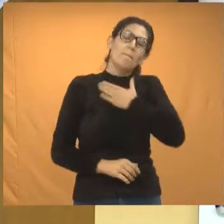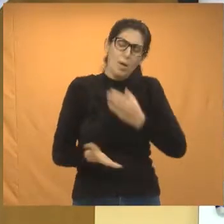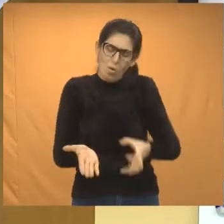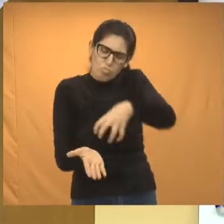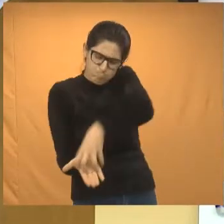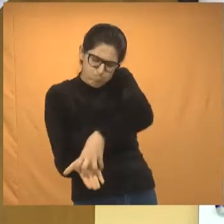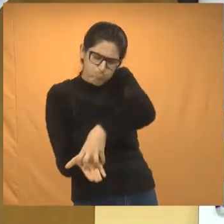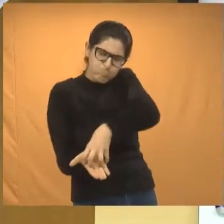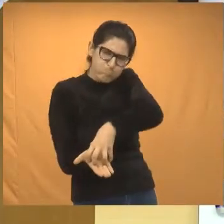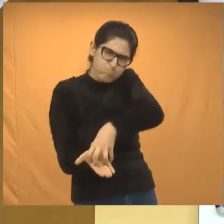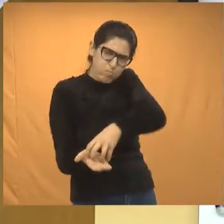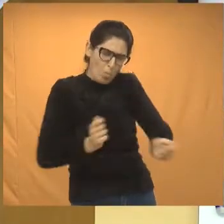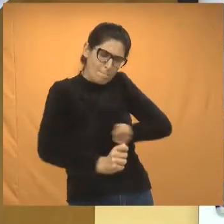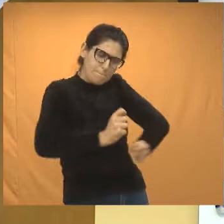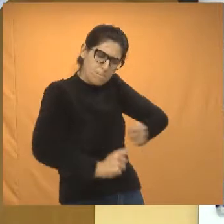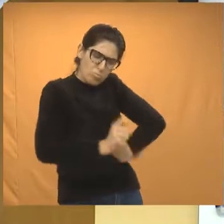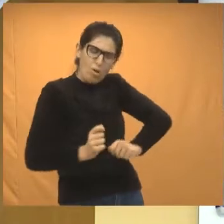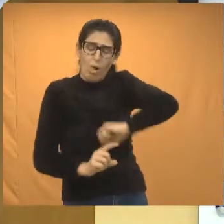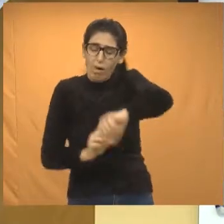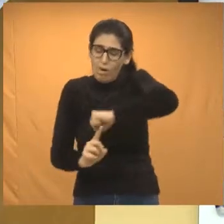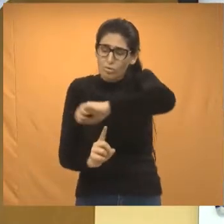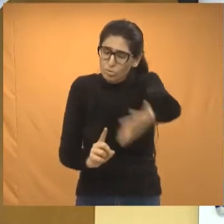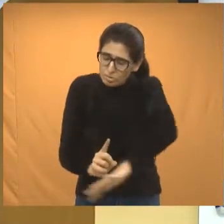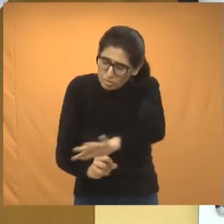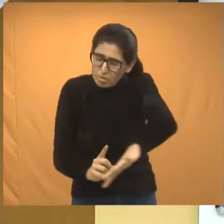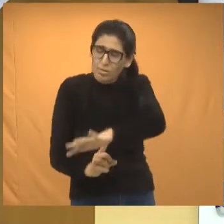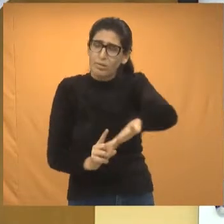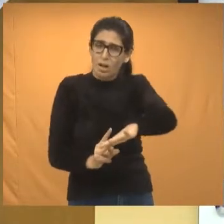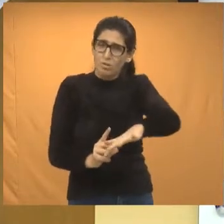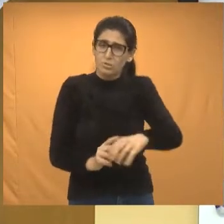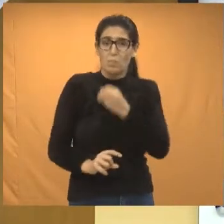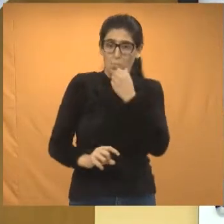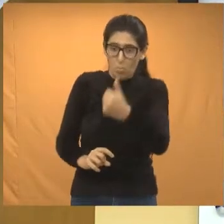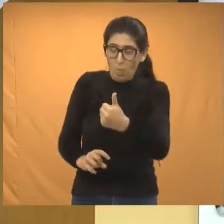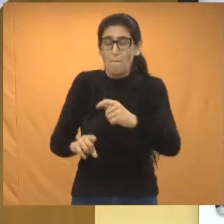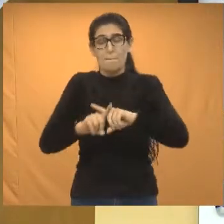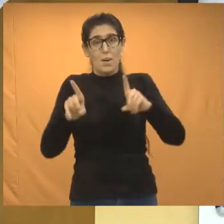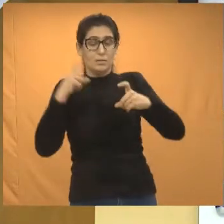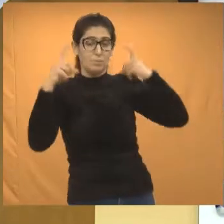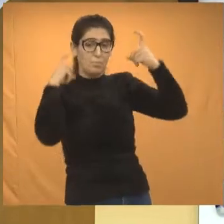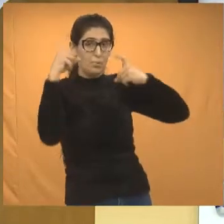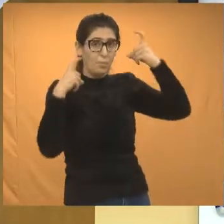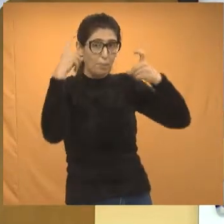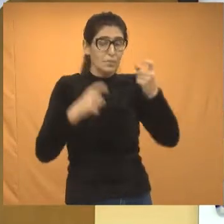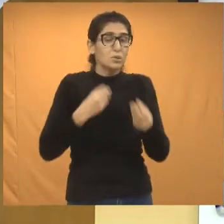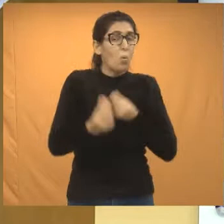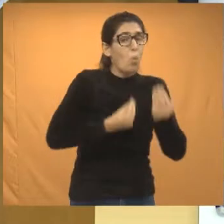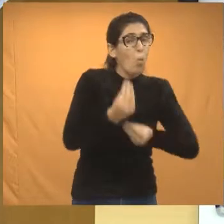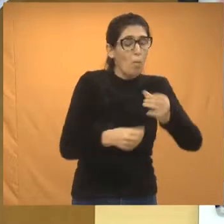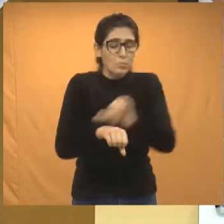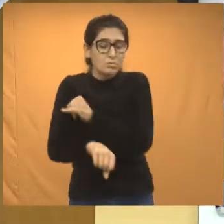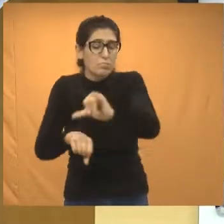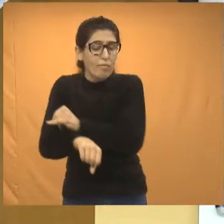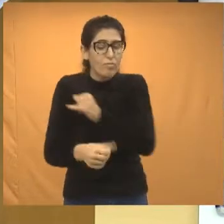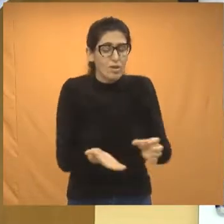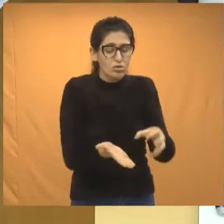instrumento, né, de controle social. O que nós temos que nos preocupar agora é com o preenchimento desse Conselho. E temos